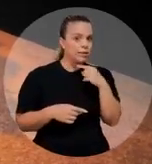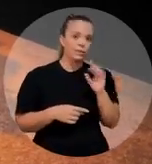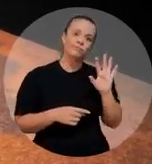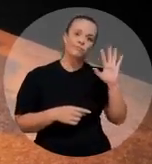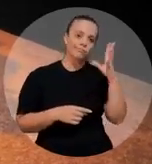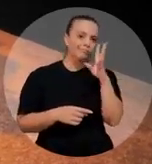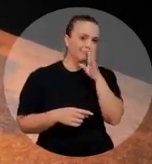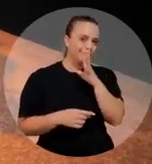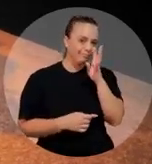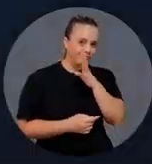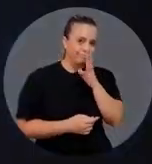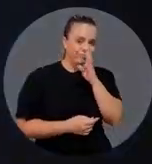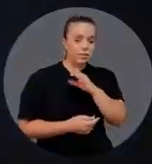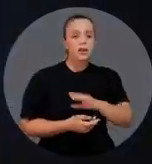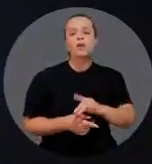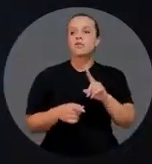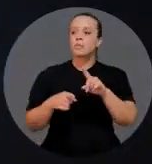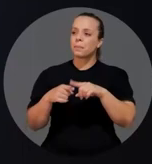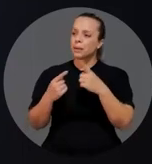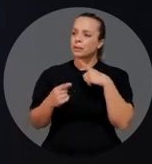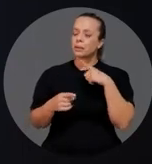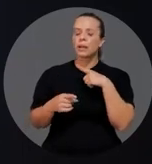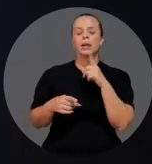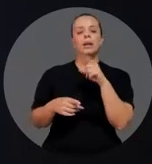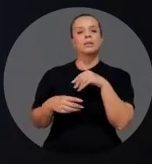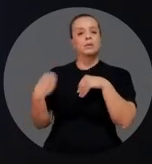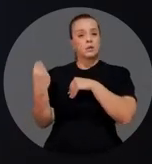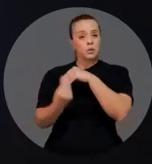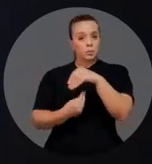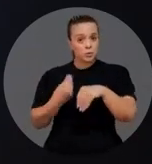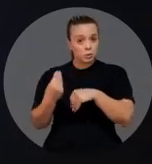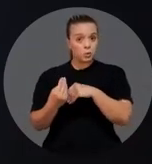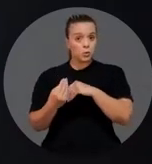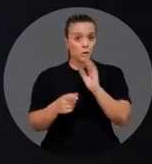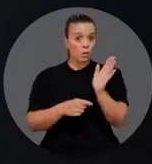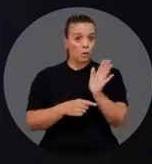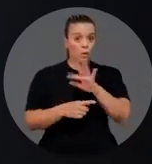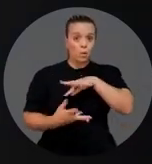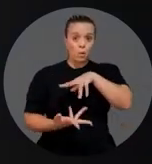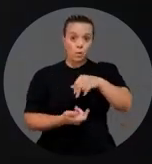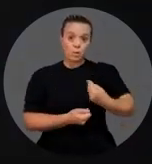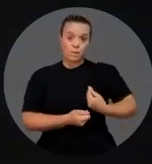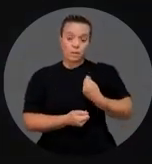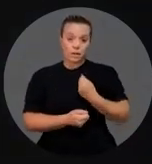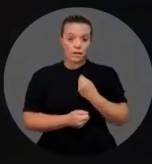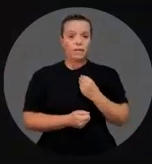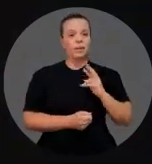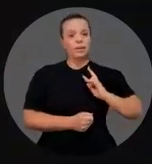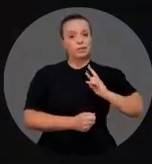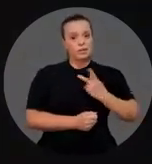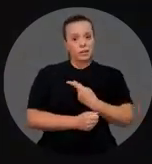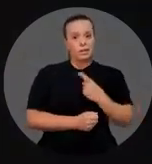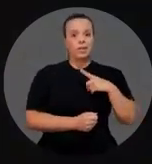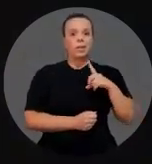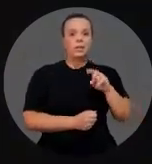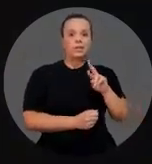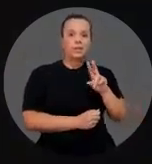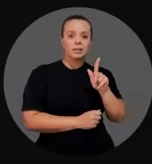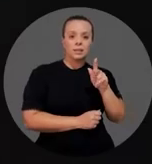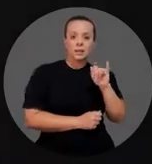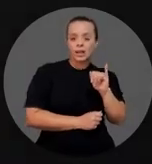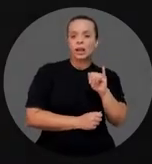que o melhor caminho é a rebeldia. Tá, mas a gente tem então essa fusão do mundo das drags, as máfias